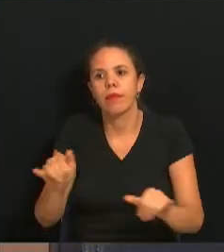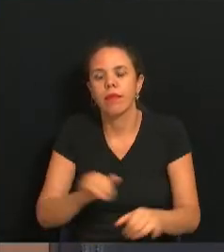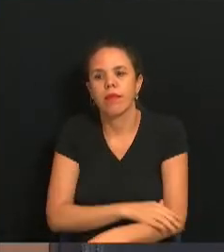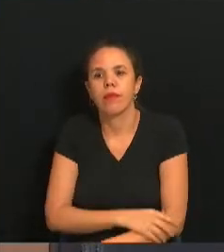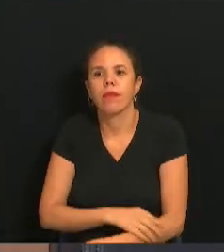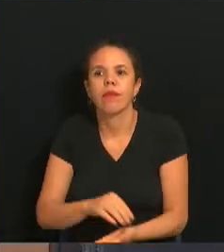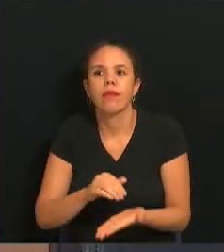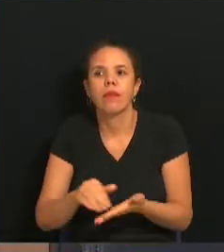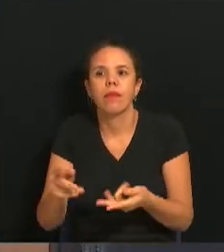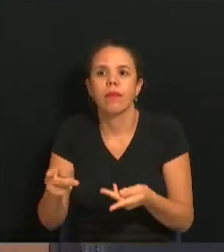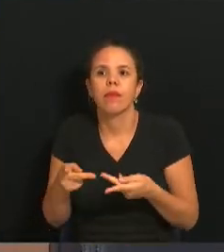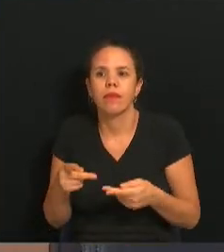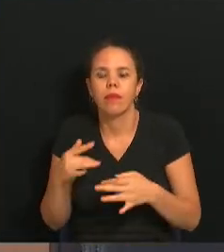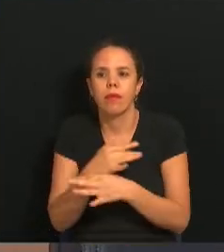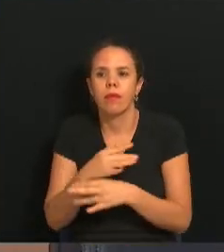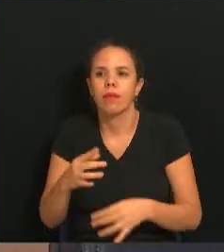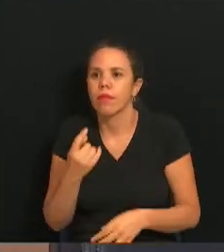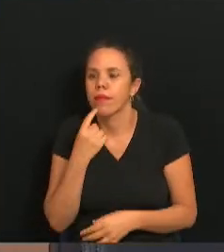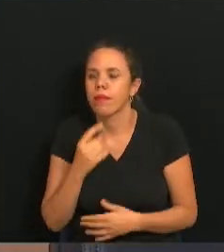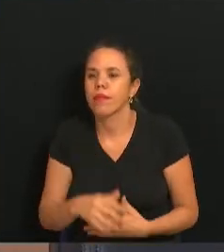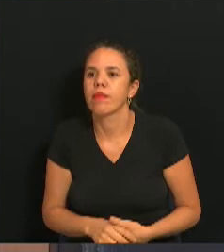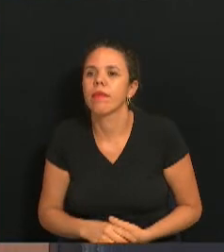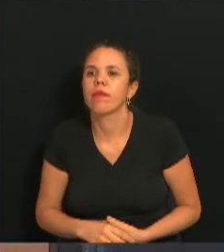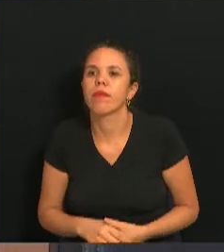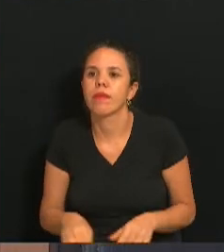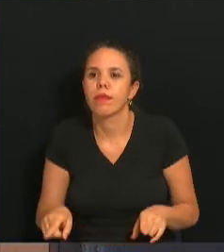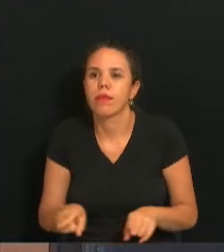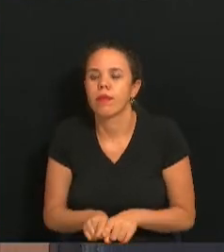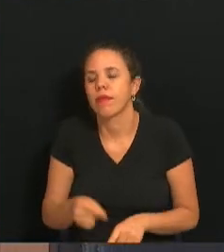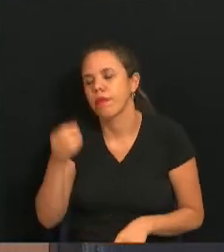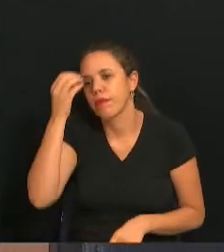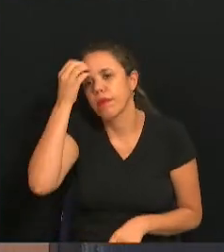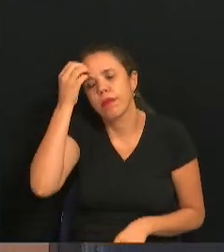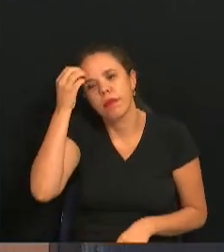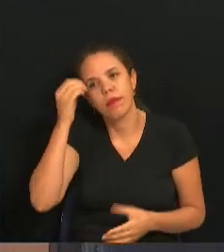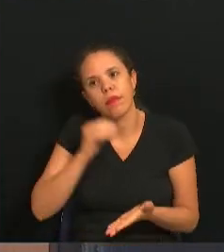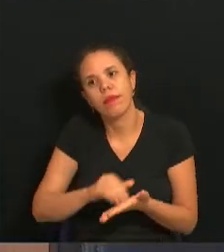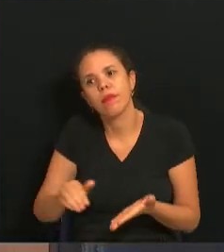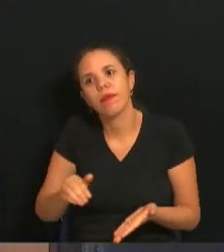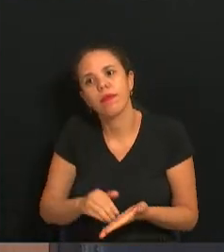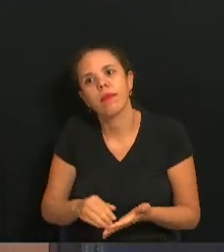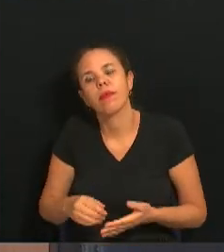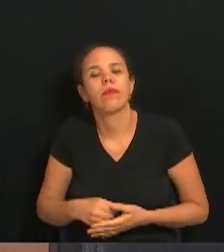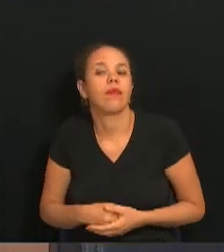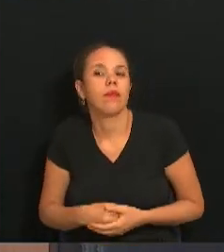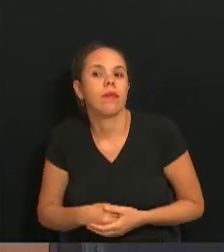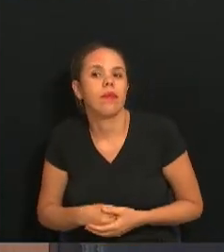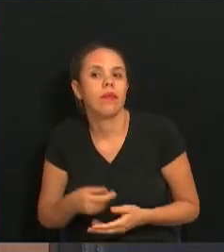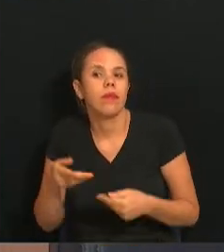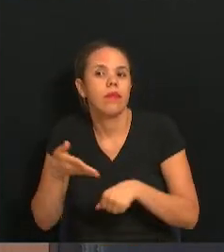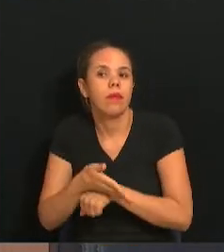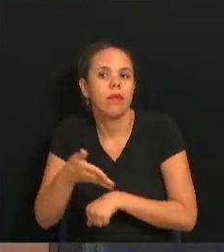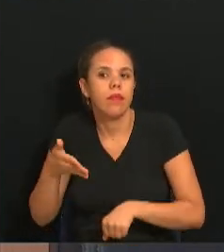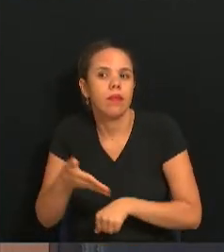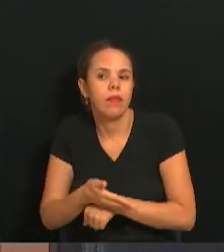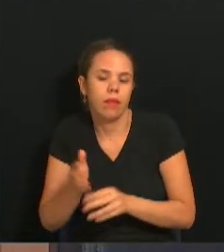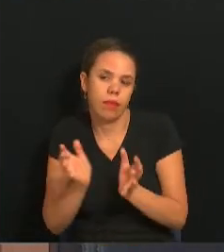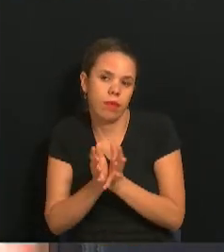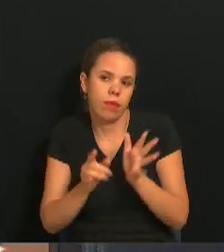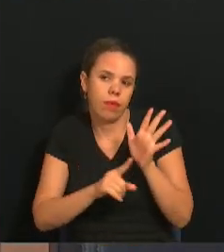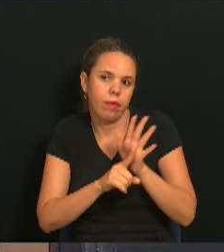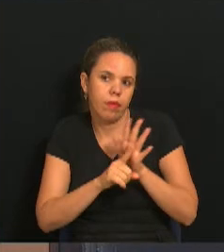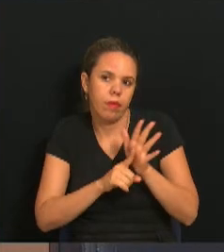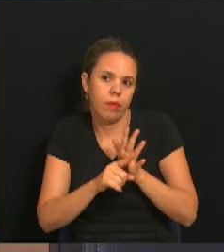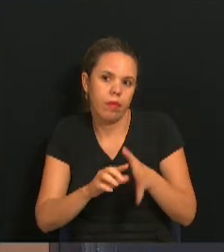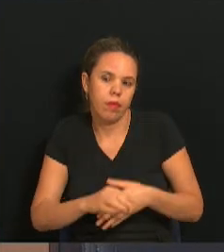secretária de Urbanismo de Campinas, até mesmo o secretário político, para estar participando dessa comissão de estudos,